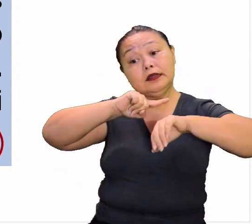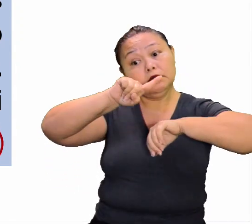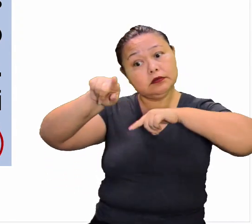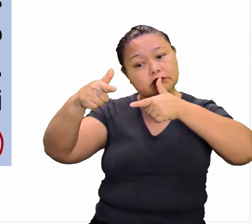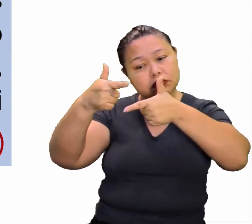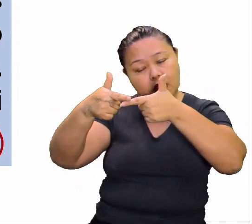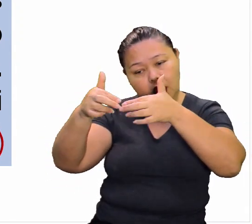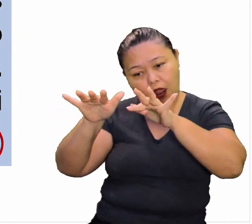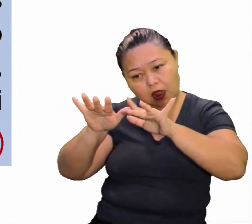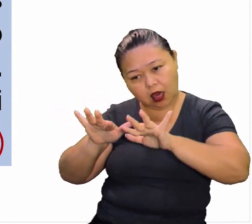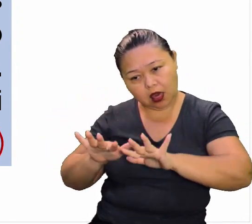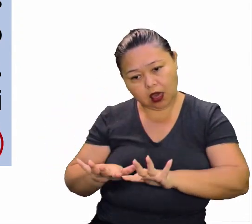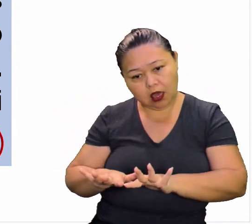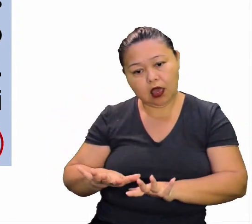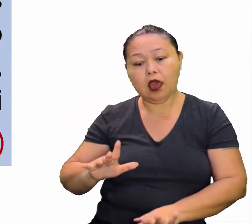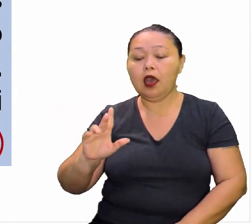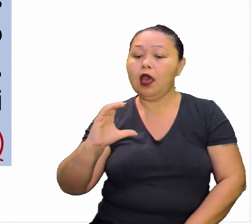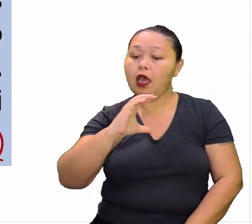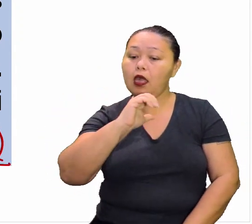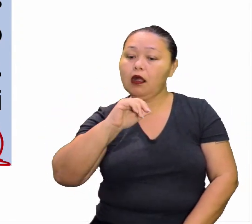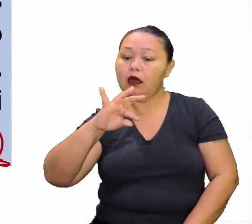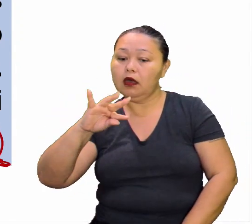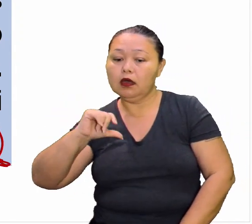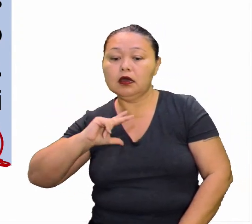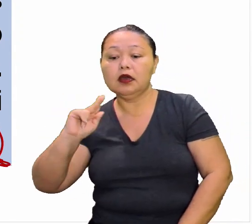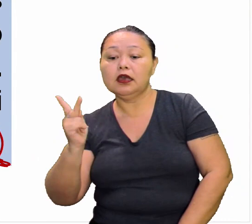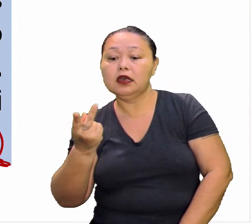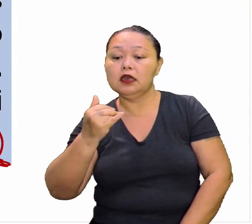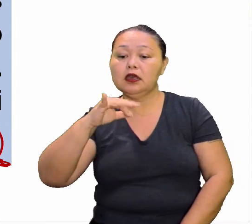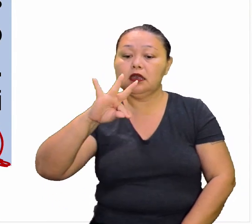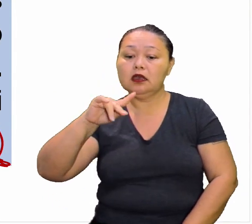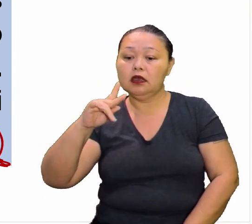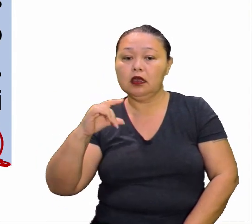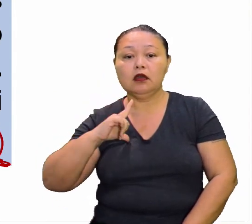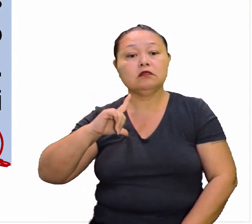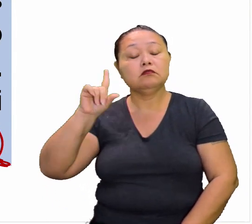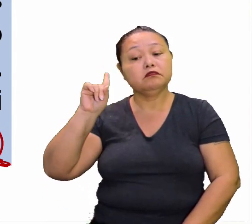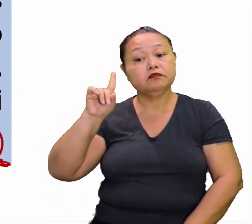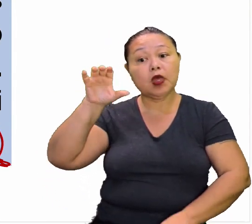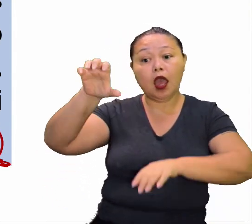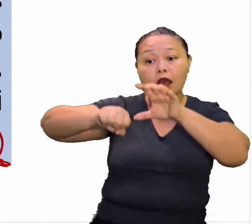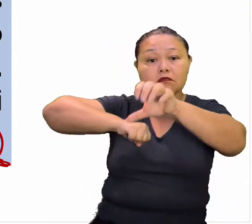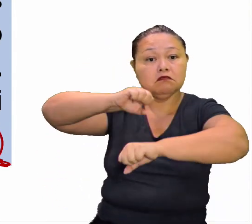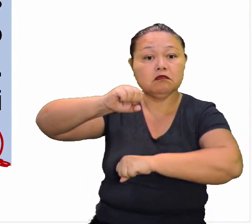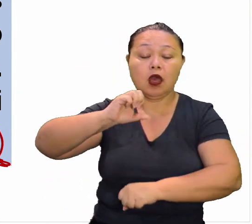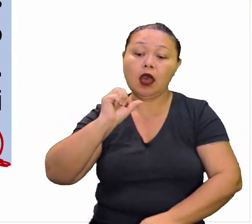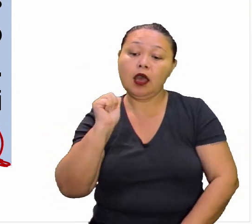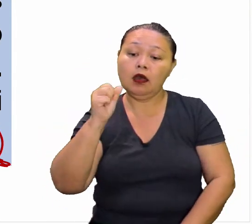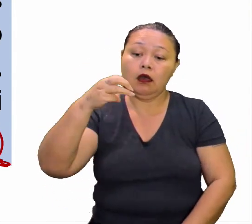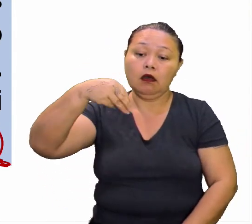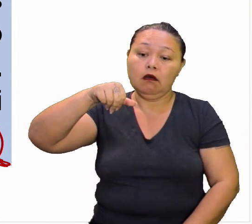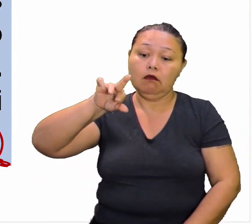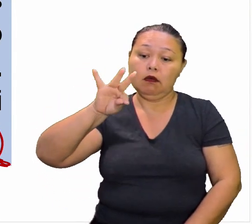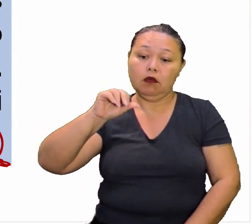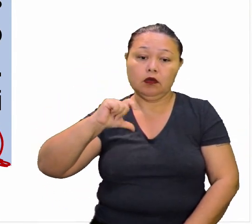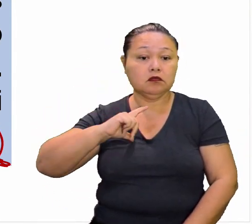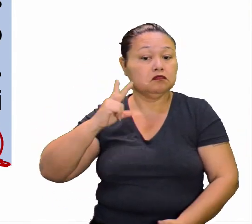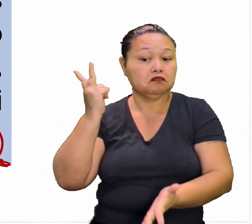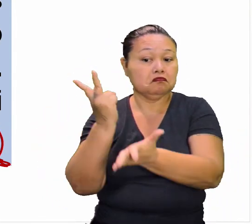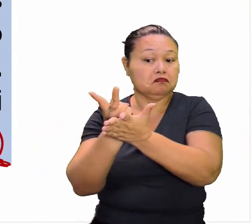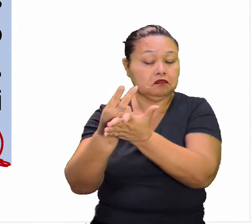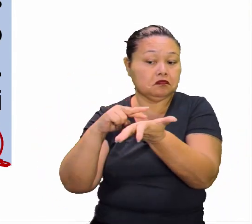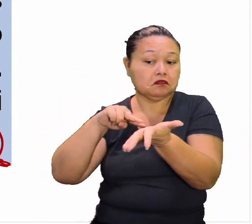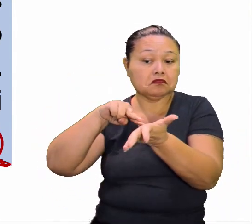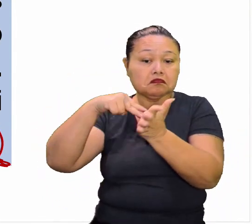crise. Os cassitas e os hititas dominaram os amonitas, que são os mesmos babilônios, porque